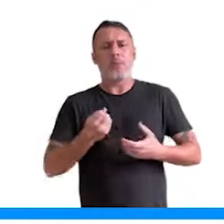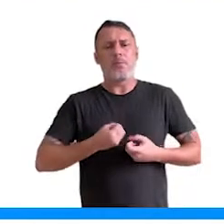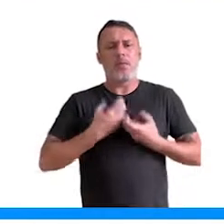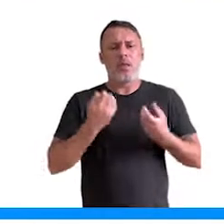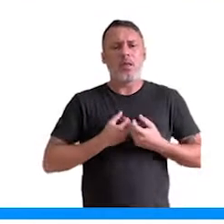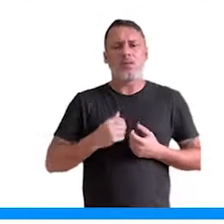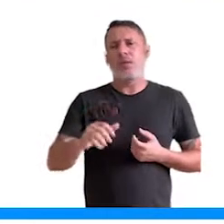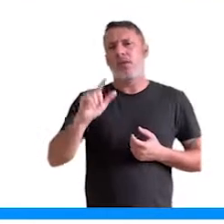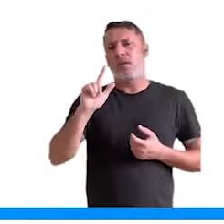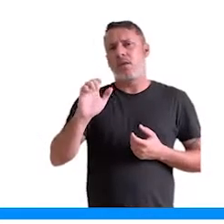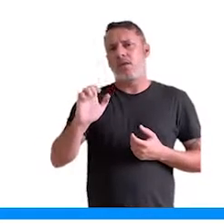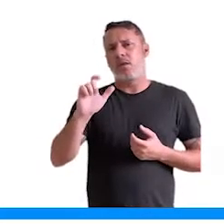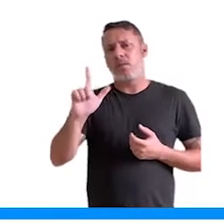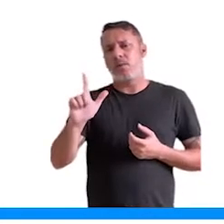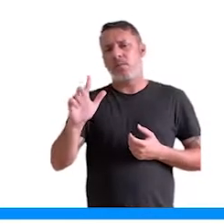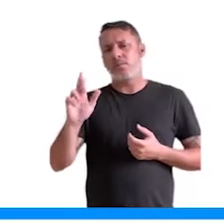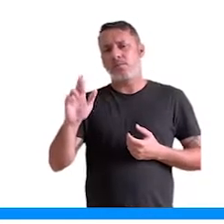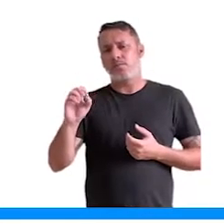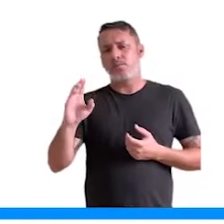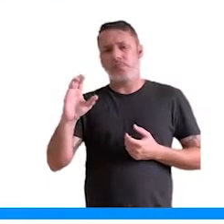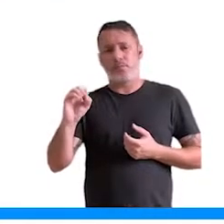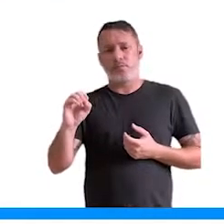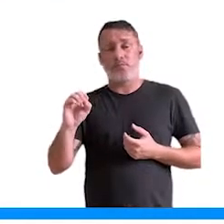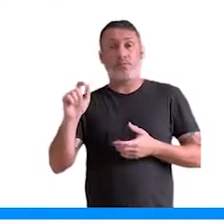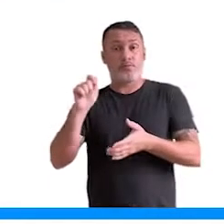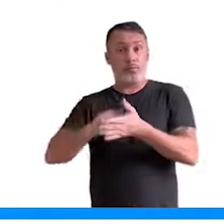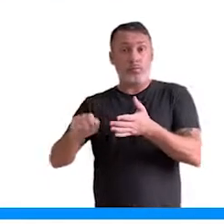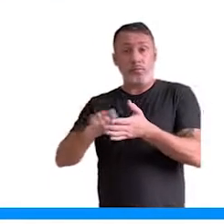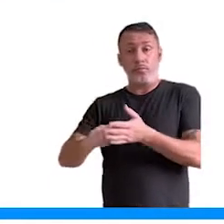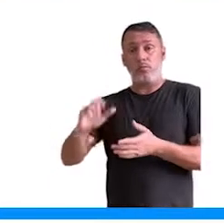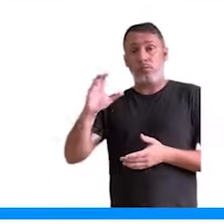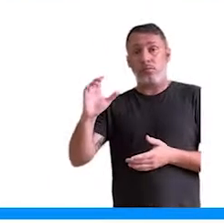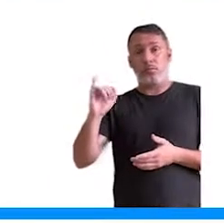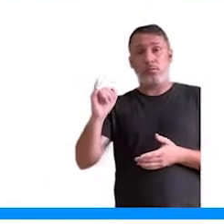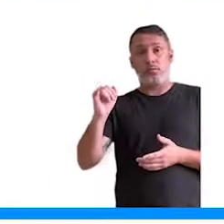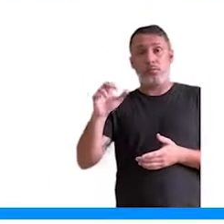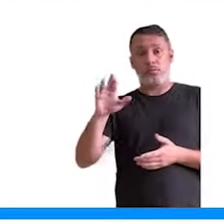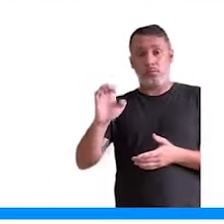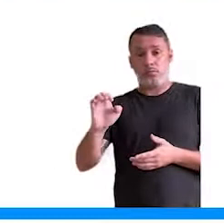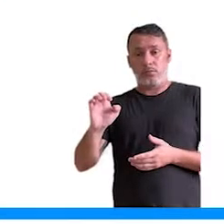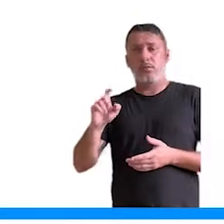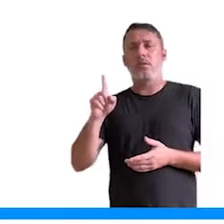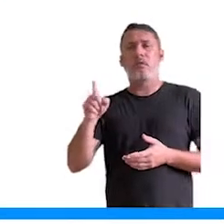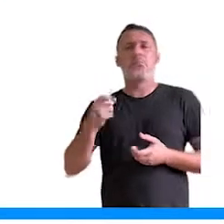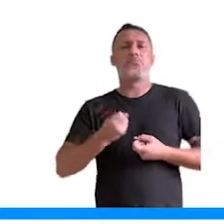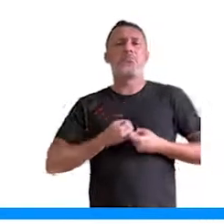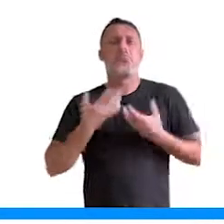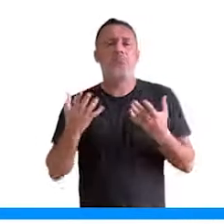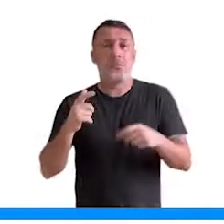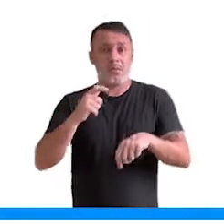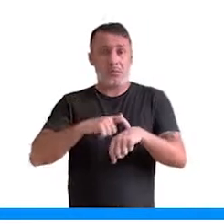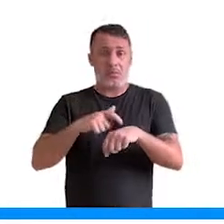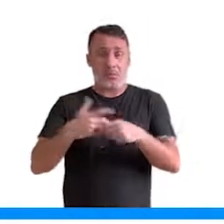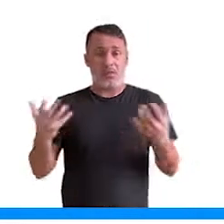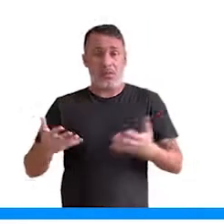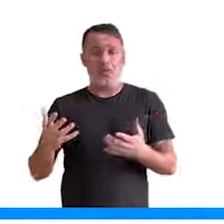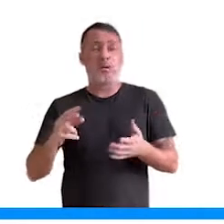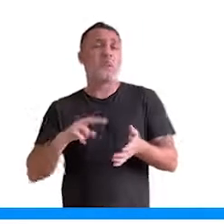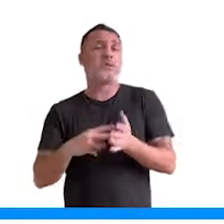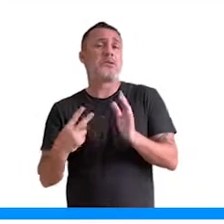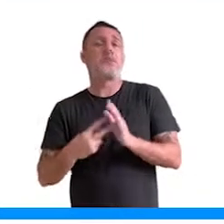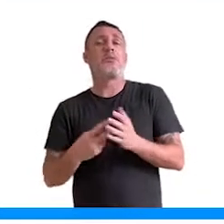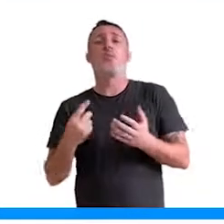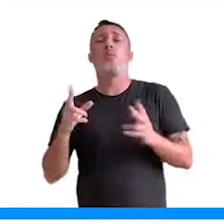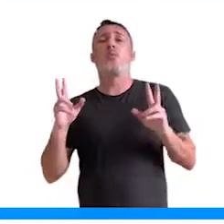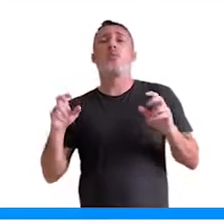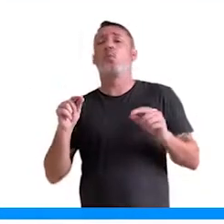Maia, poetisa uruguaia contemporânea, trata do ou da. Vamos ver lá, vamos ler o poema e vamos ver do que trata.